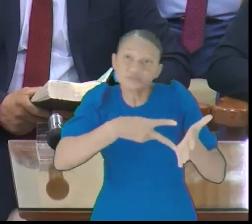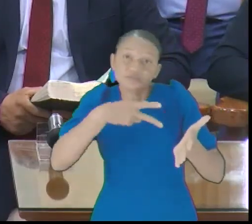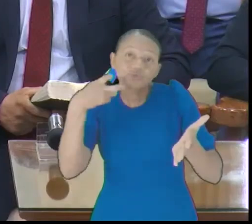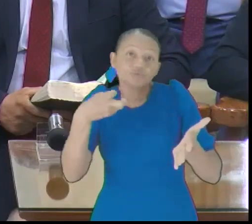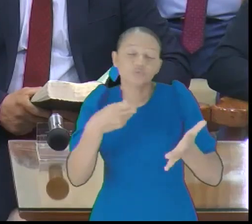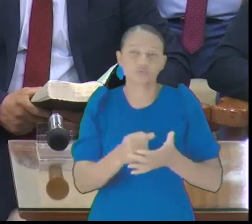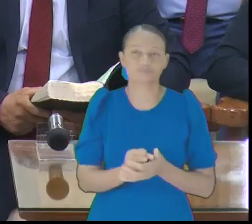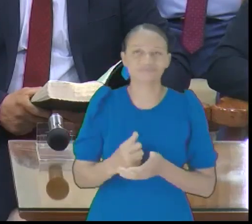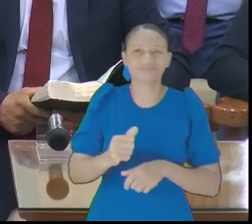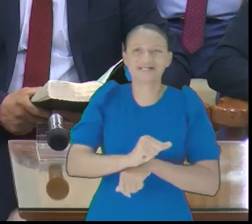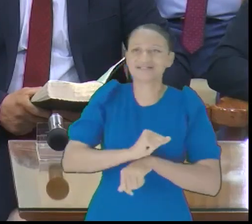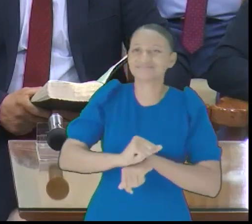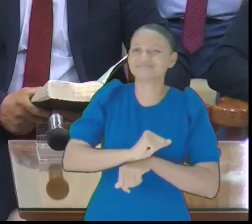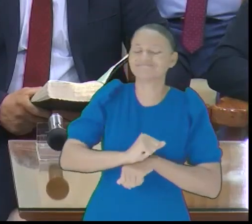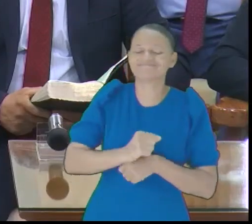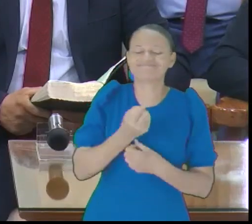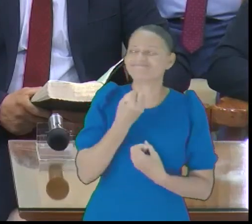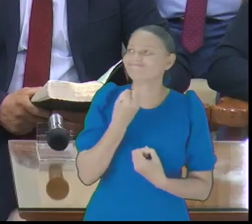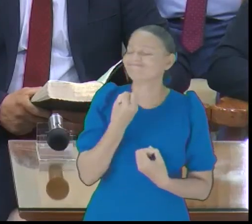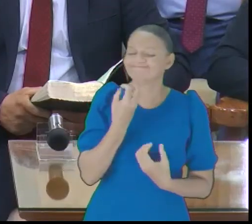não está bem.